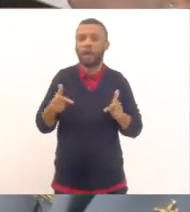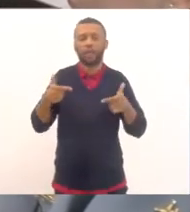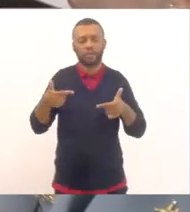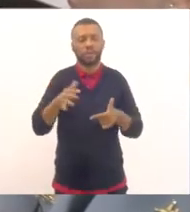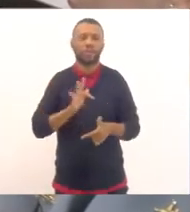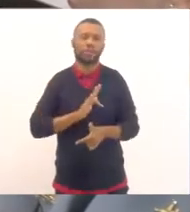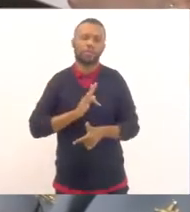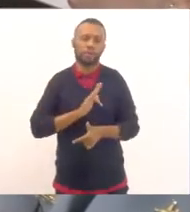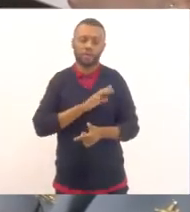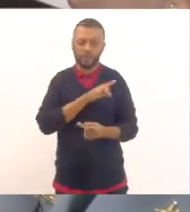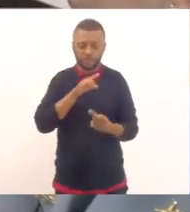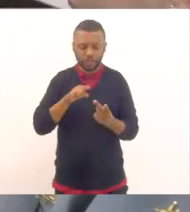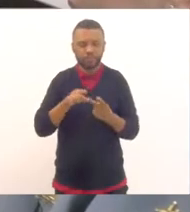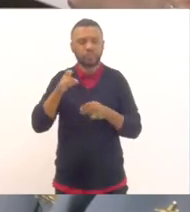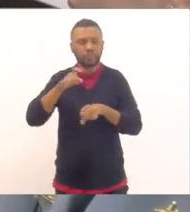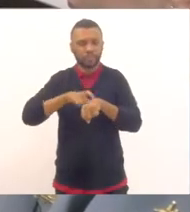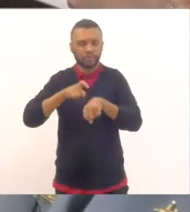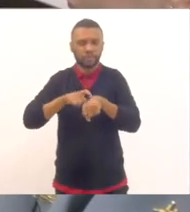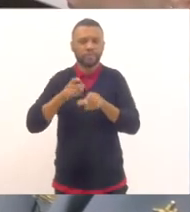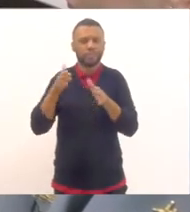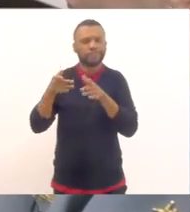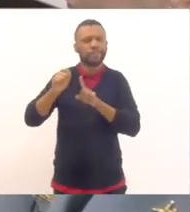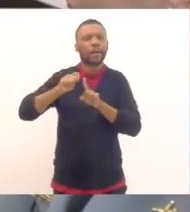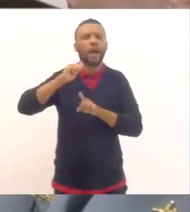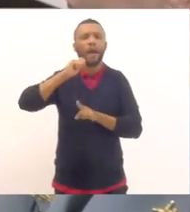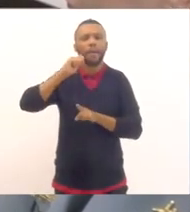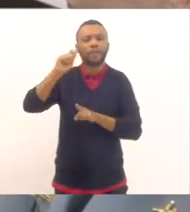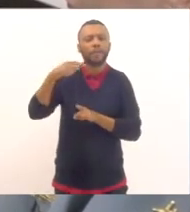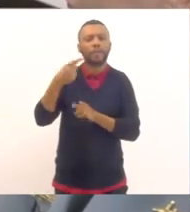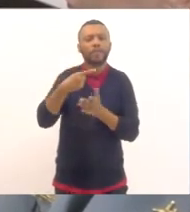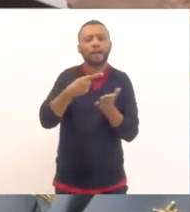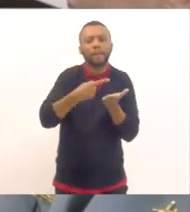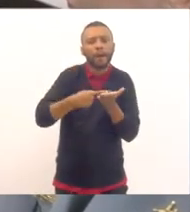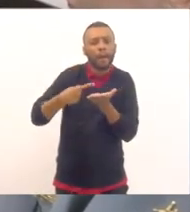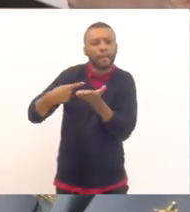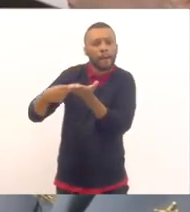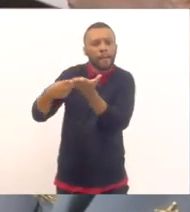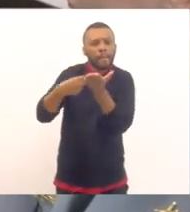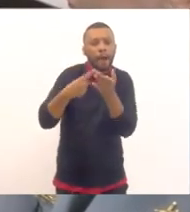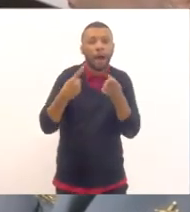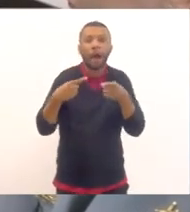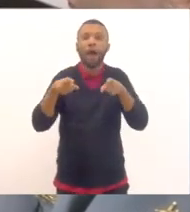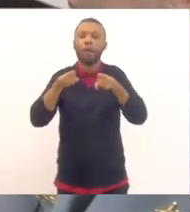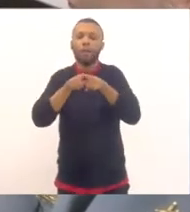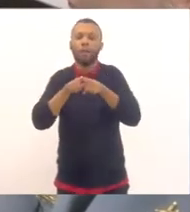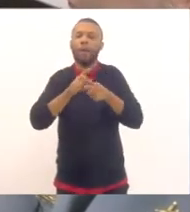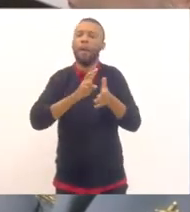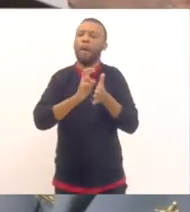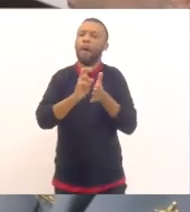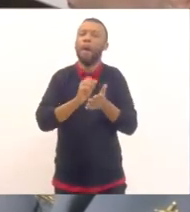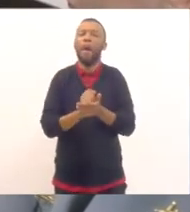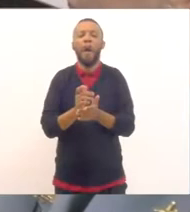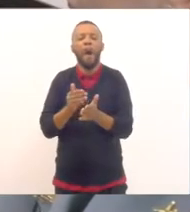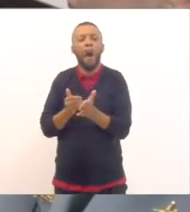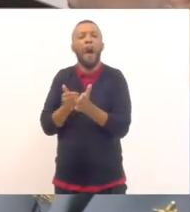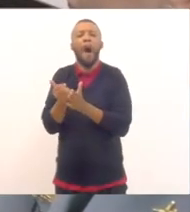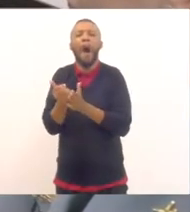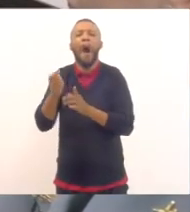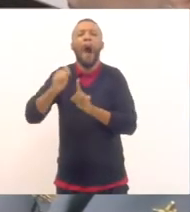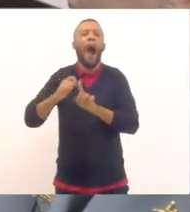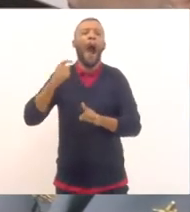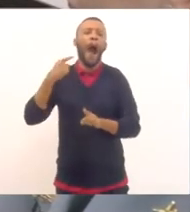e num segundo momento ali abriu a gente estava indo em tratativas com a SuperVia Então a partir de Maio a